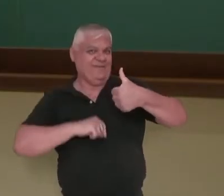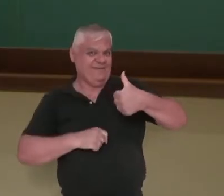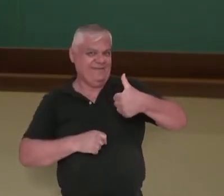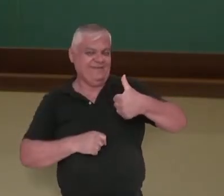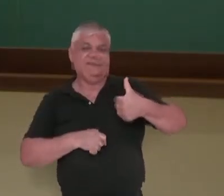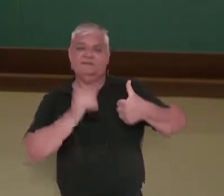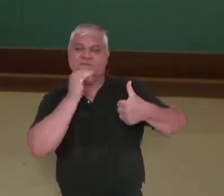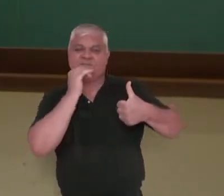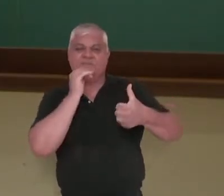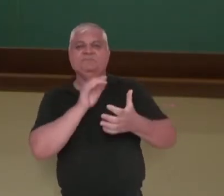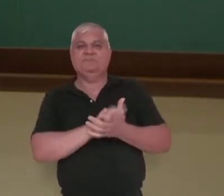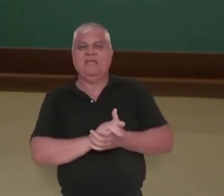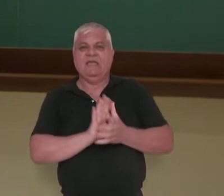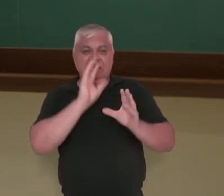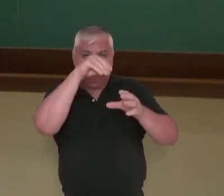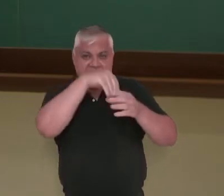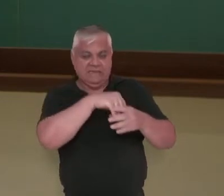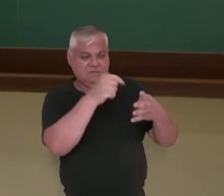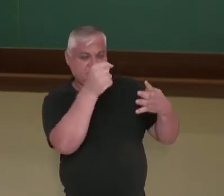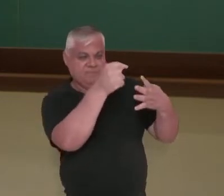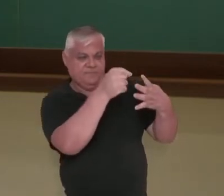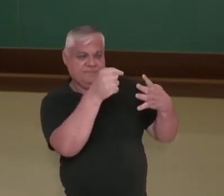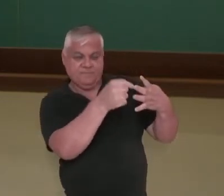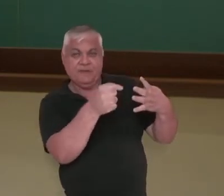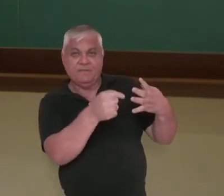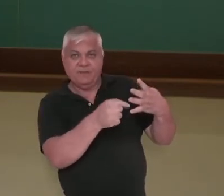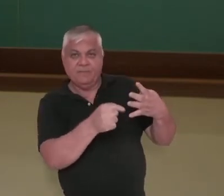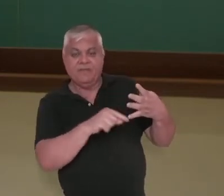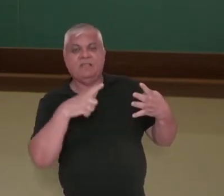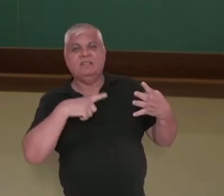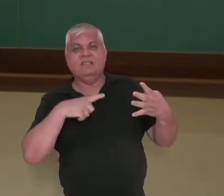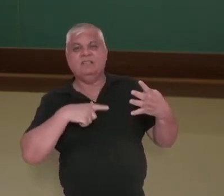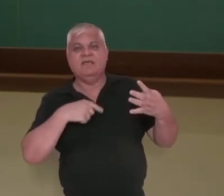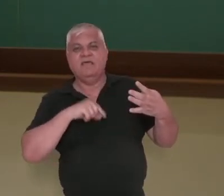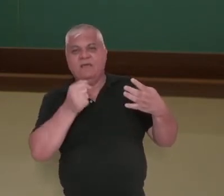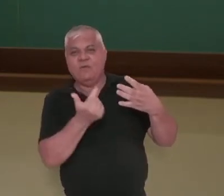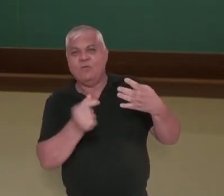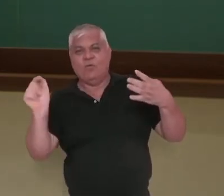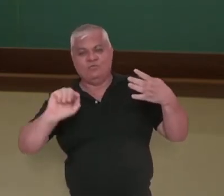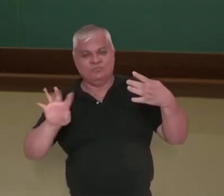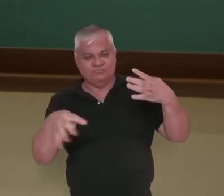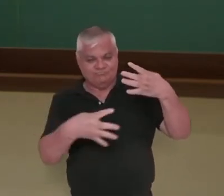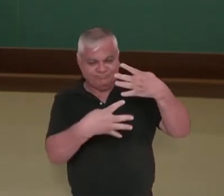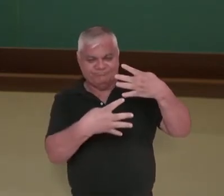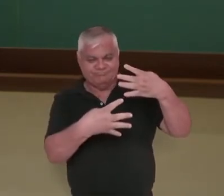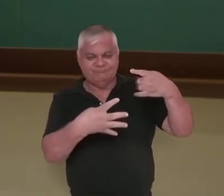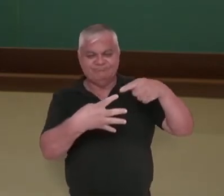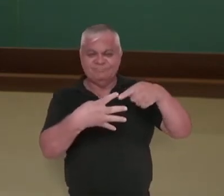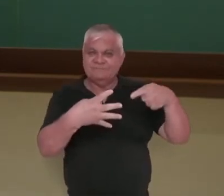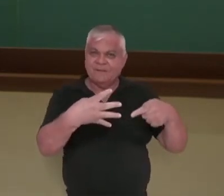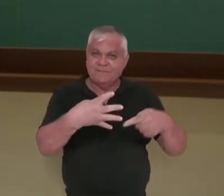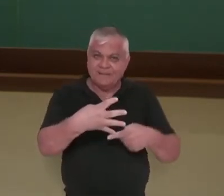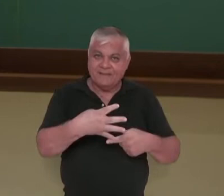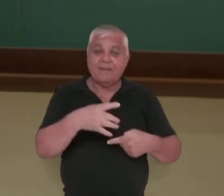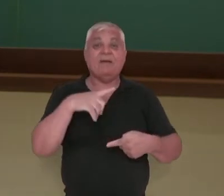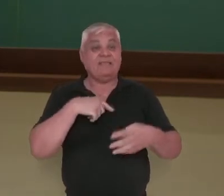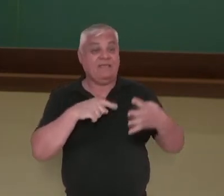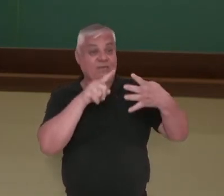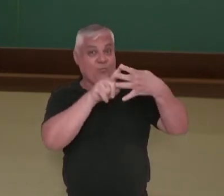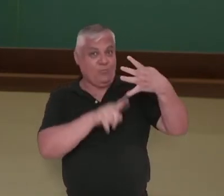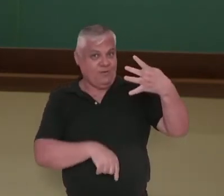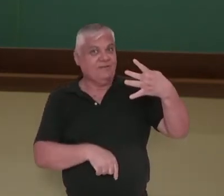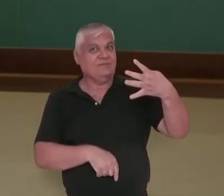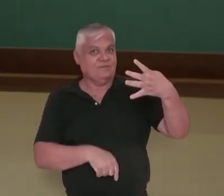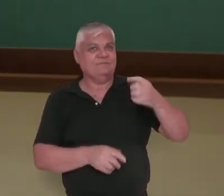classificação. Lógico que dentro dessa classificação vão ter outras subdivisões de cada grupo, mas nós temos 4 principais